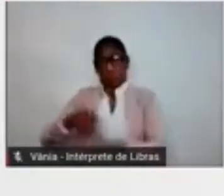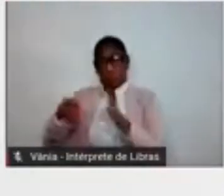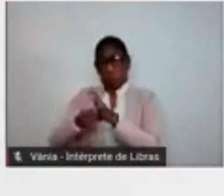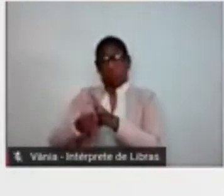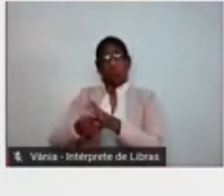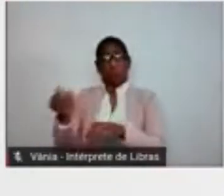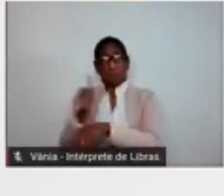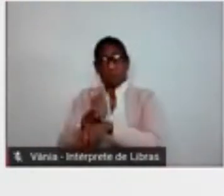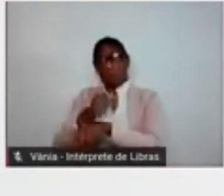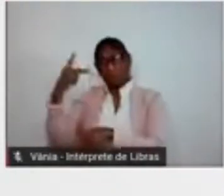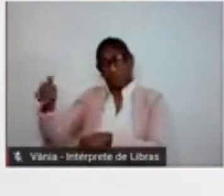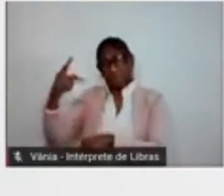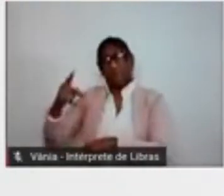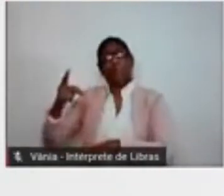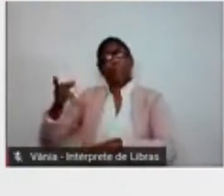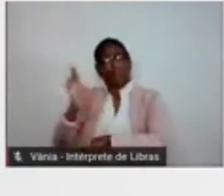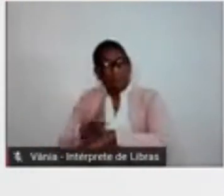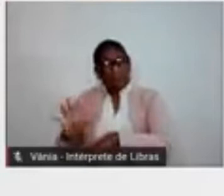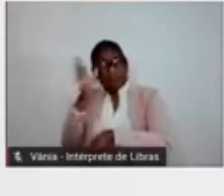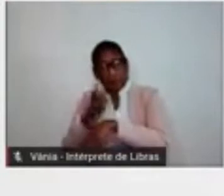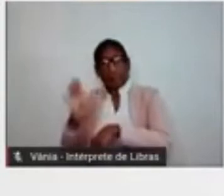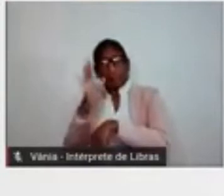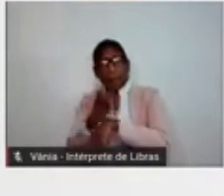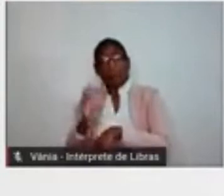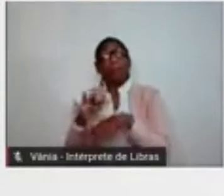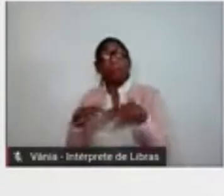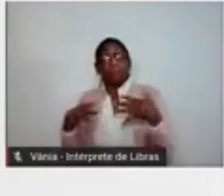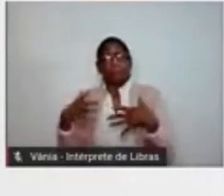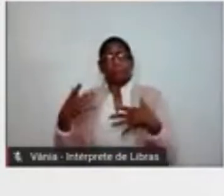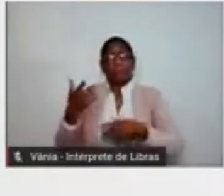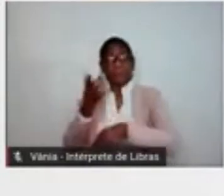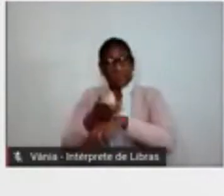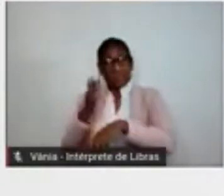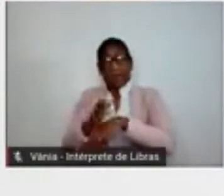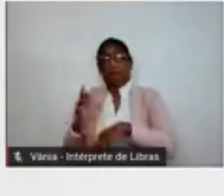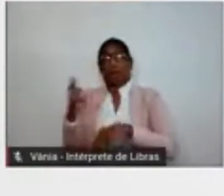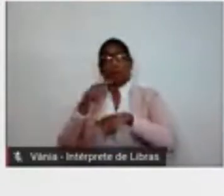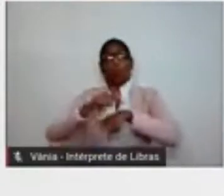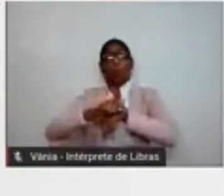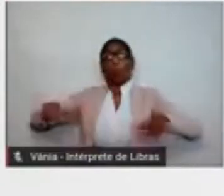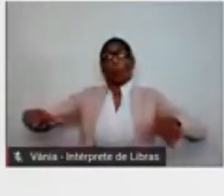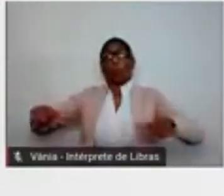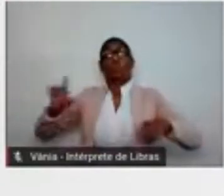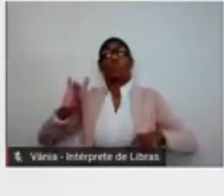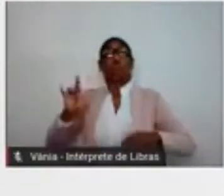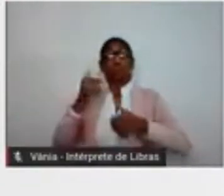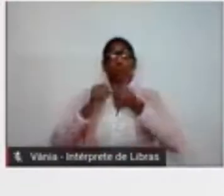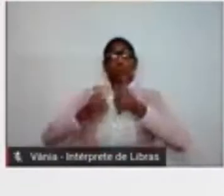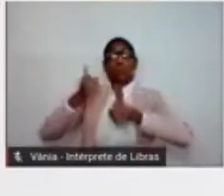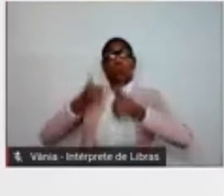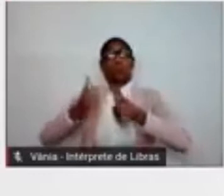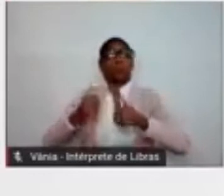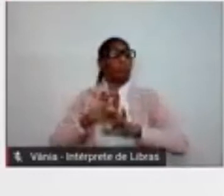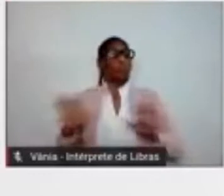eles precisam continuar treinando, mas no caso de competição aqui é sem público também, é só para efeito